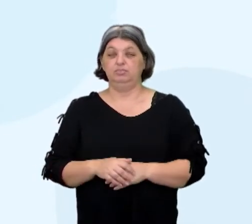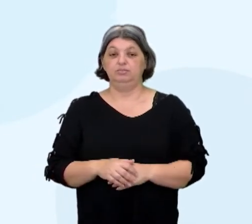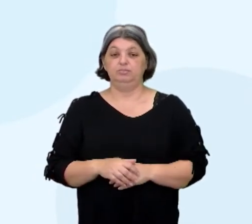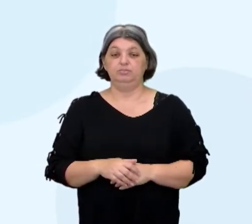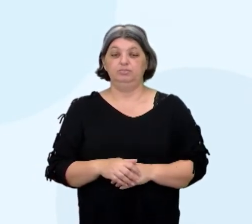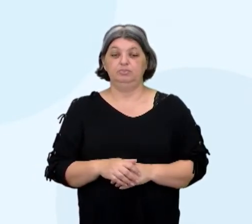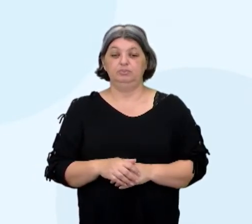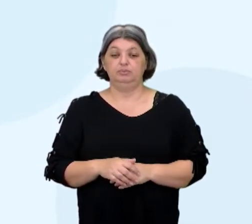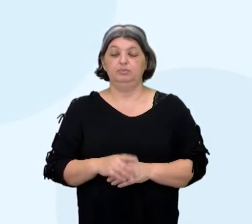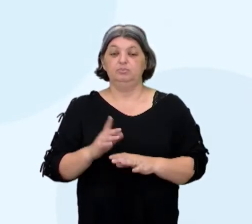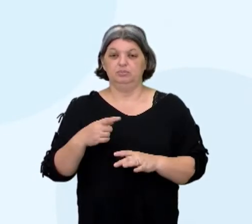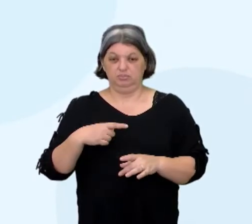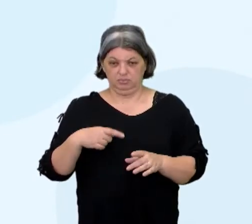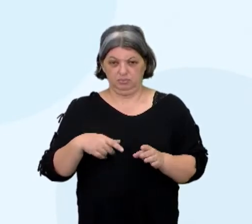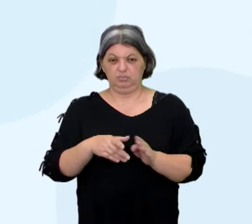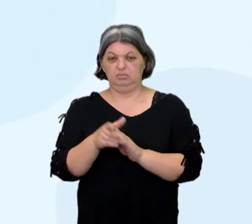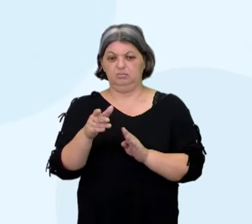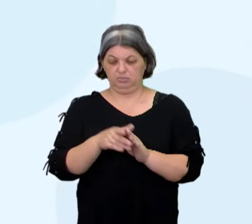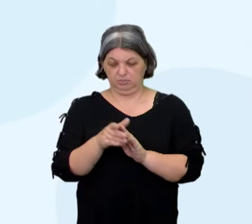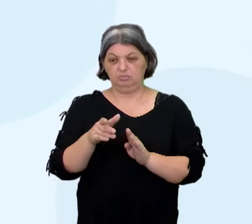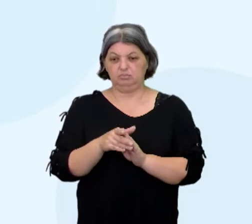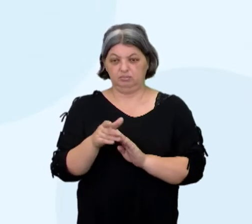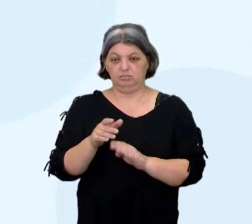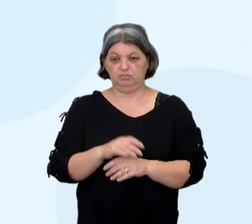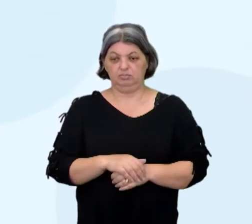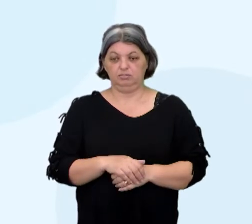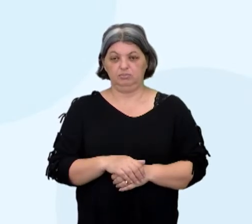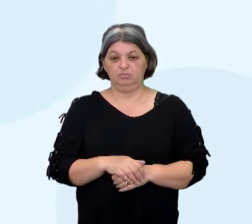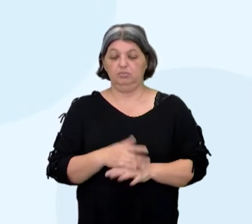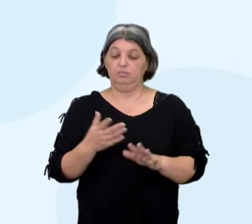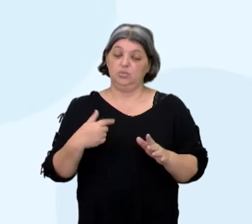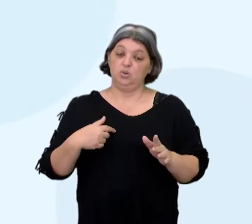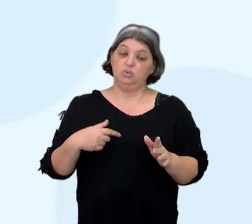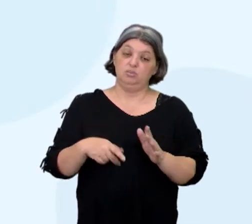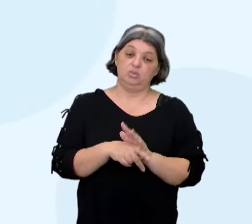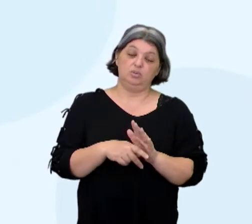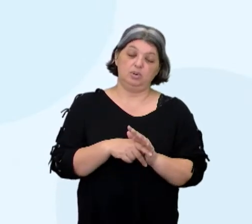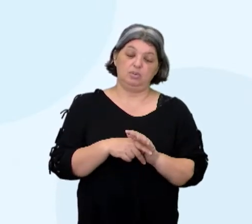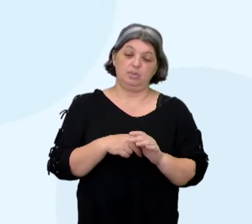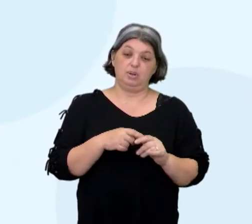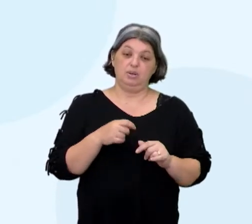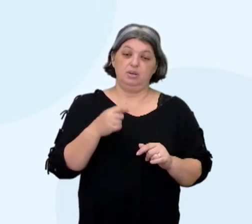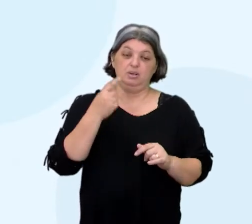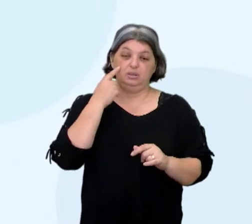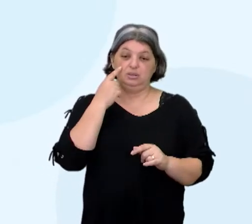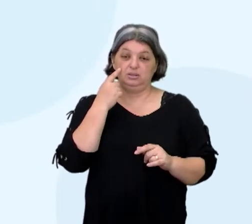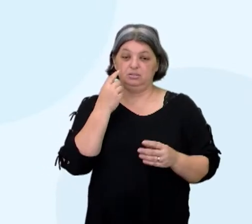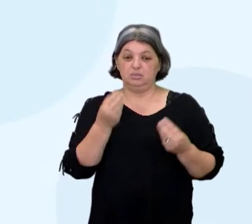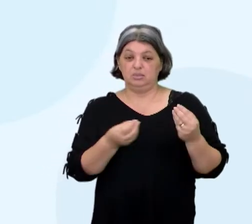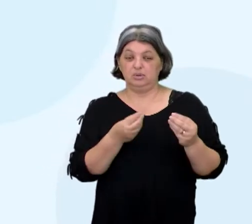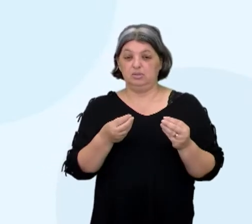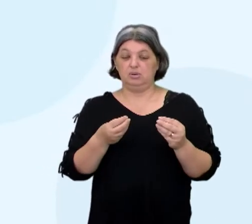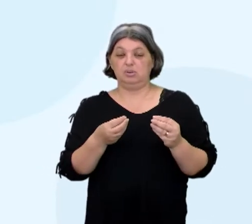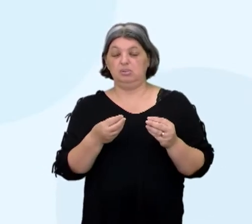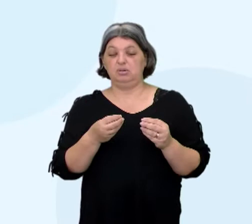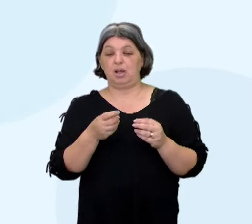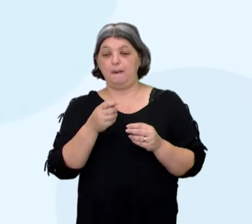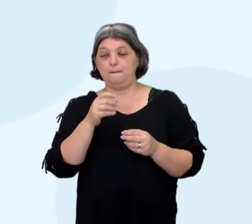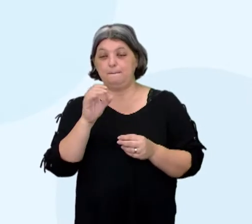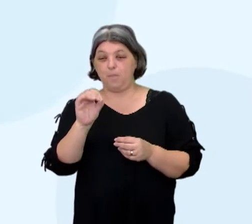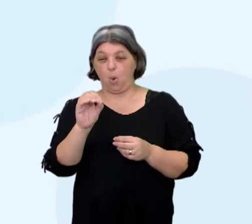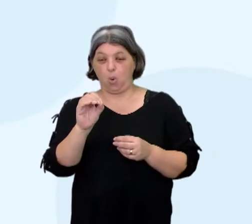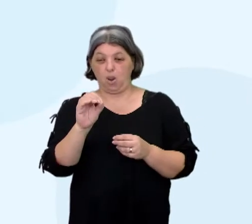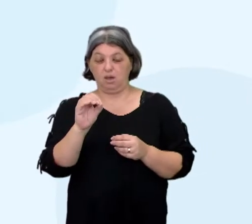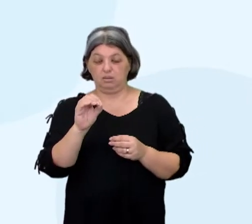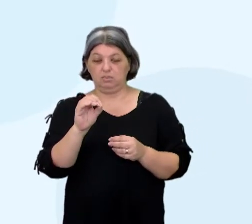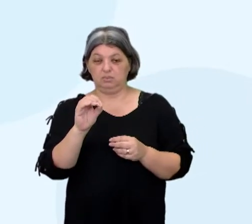localização de orientação mesmo, né? Então, onde caía, né, soltava a bola, indicava a direção de onde provinha o tremor. E em